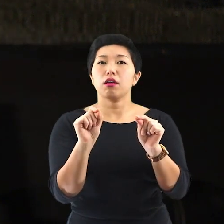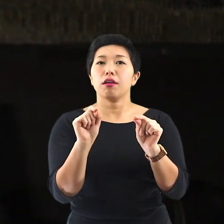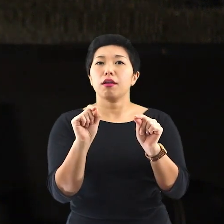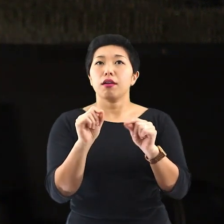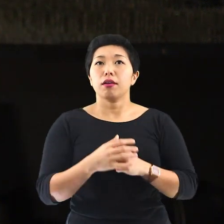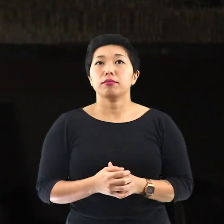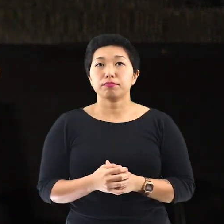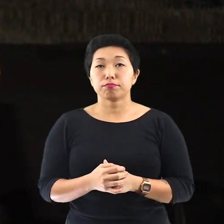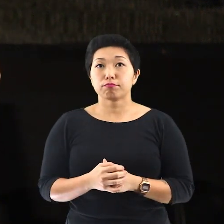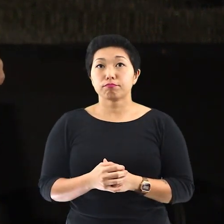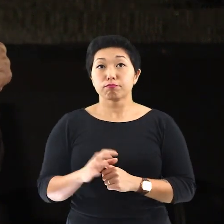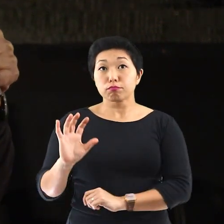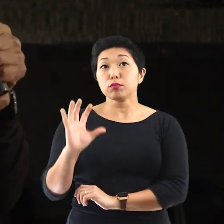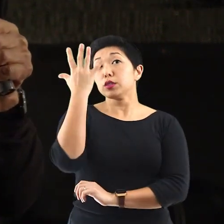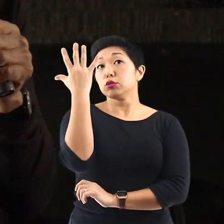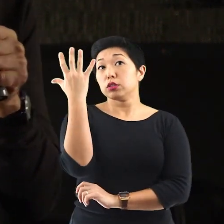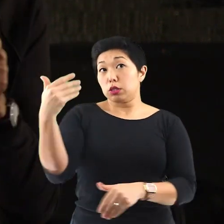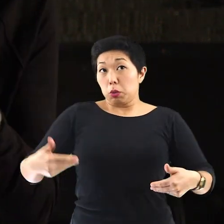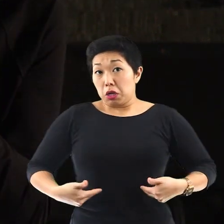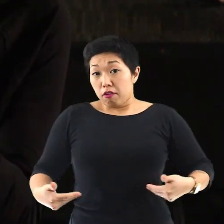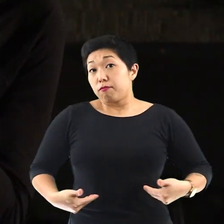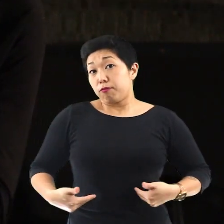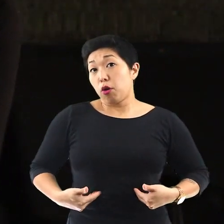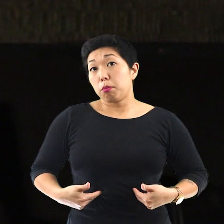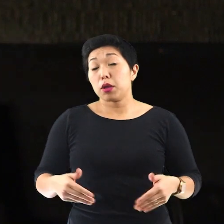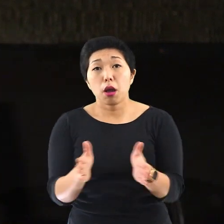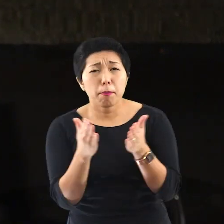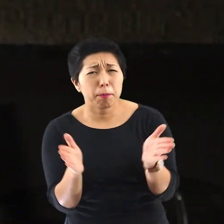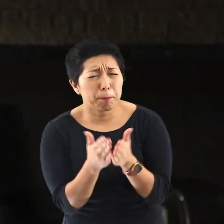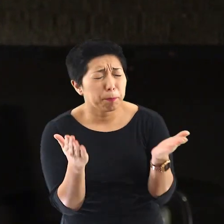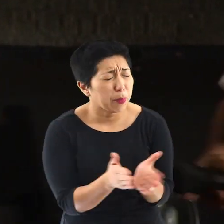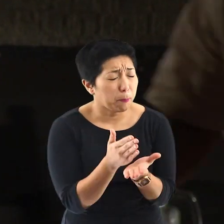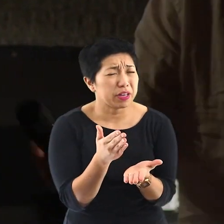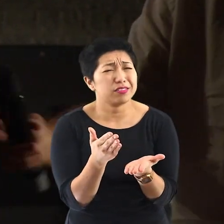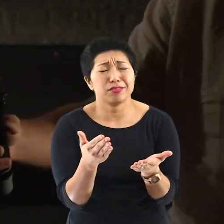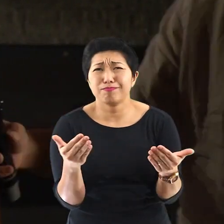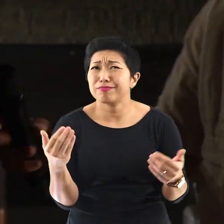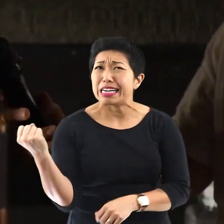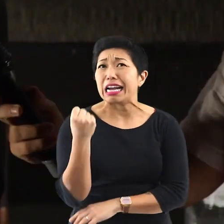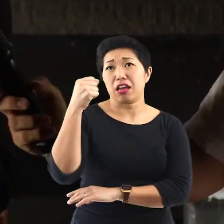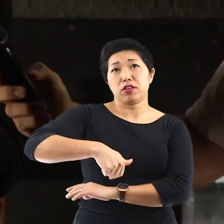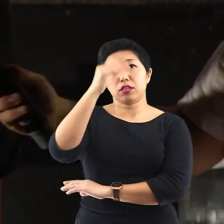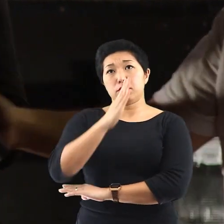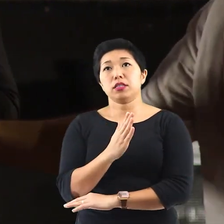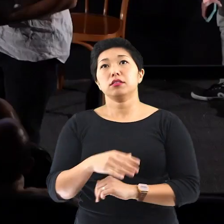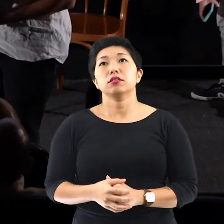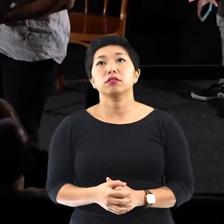criar uma situação com a fome e a pobreza extrema no